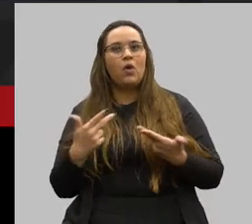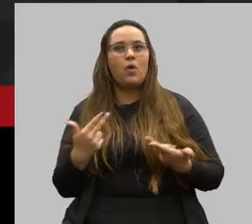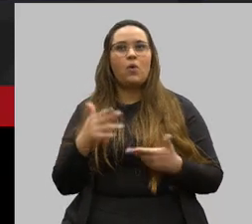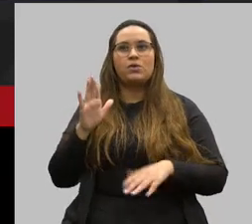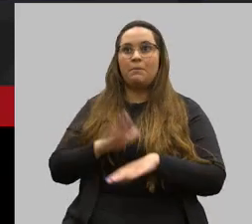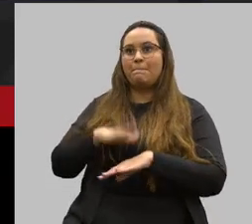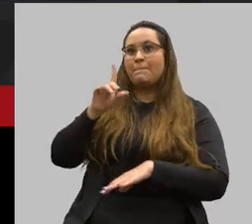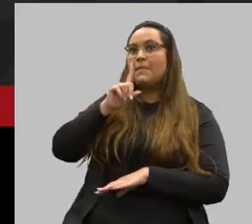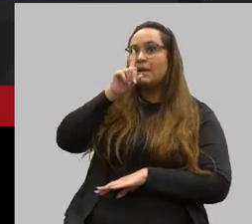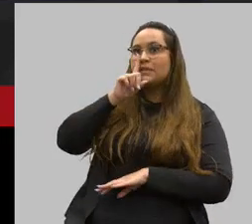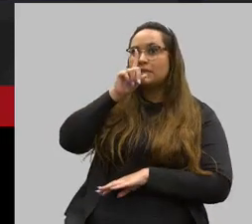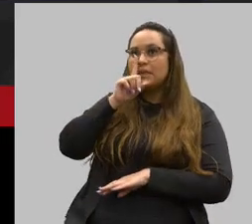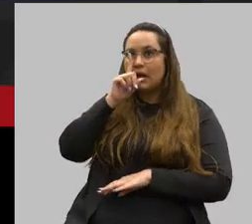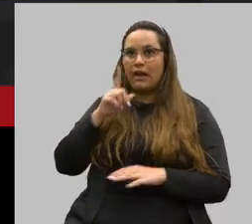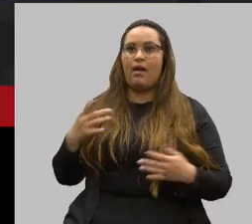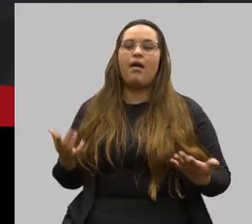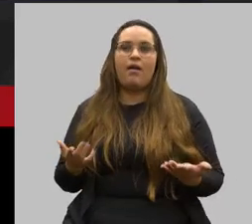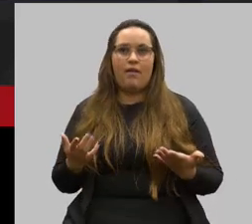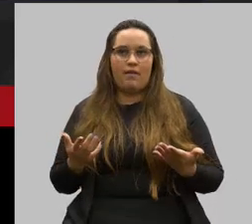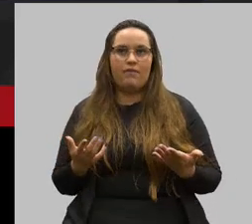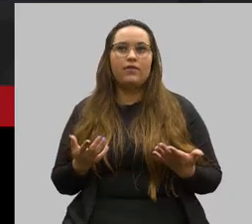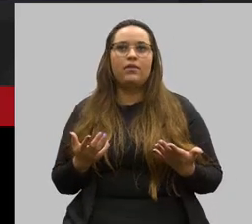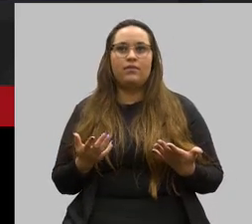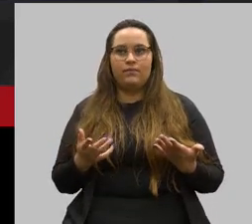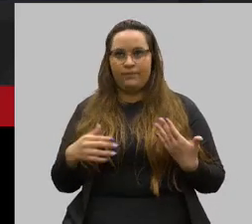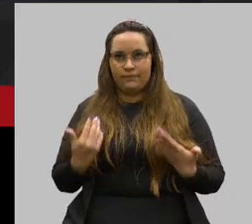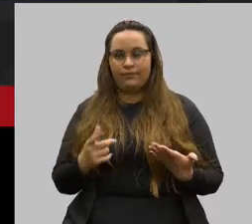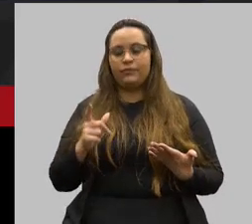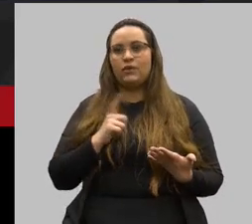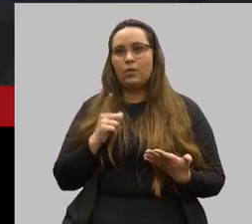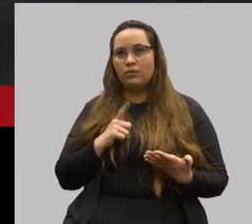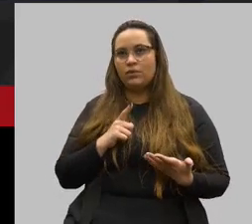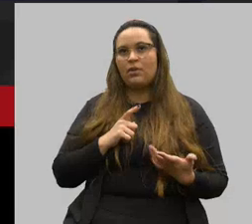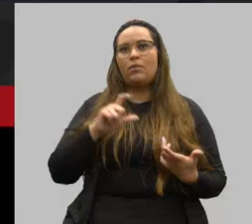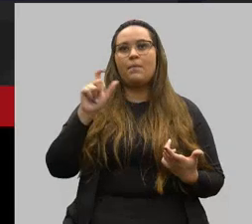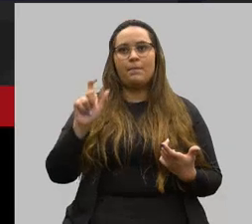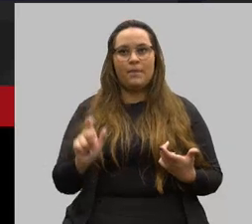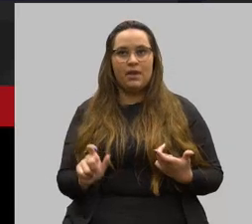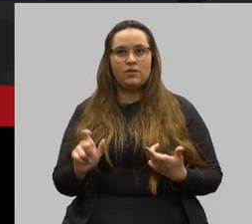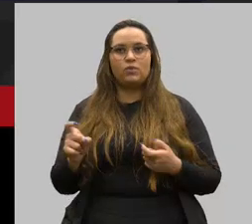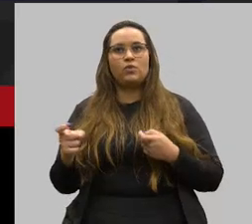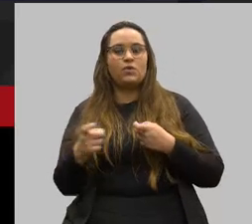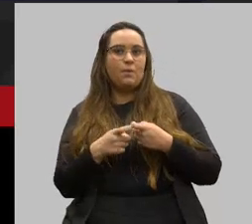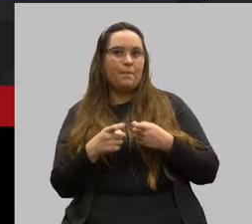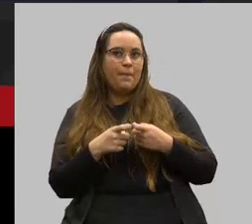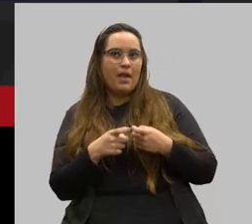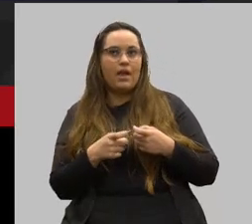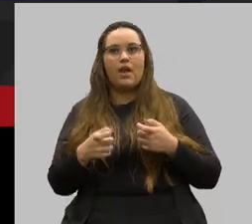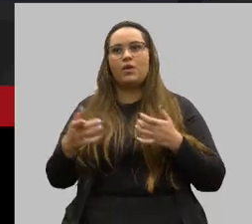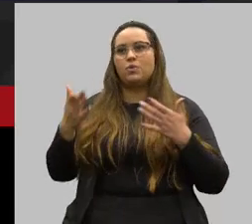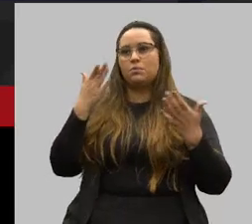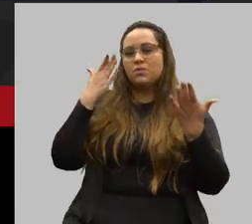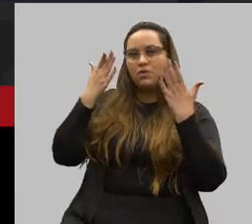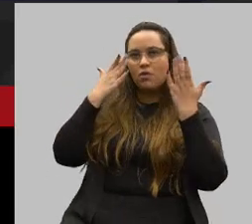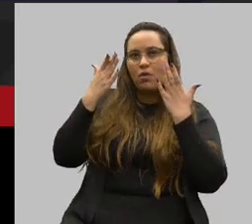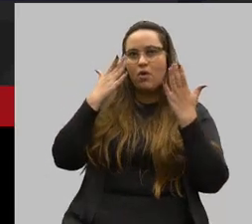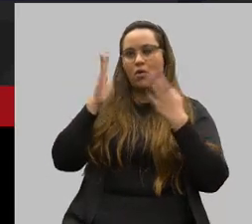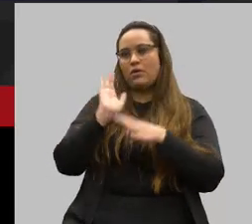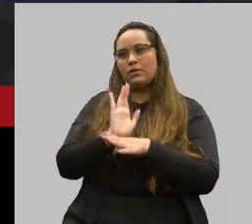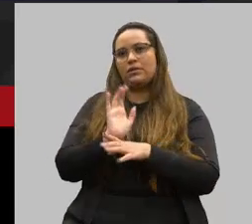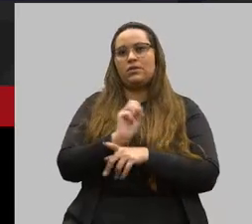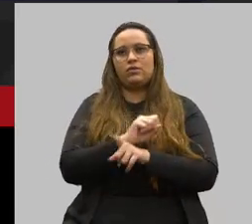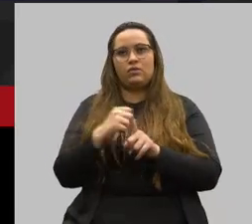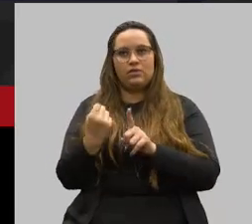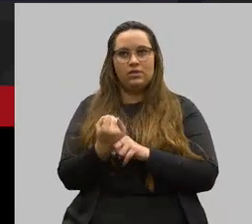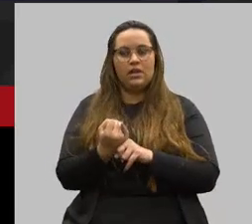temos ali um corpo eh eh de profissionais compostos por médico por psicólogo por assistente social que vai